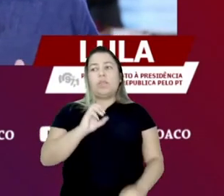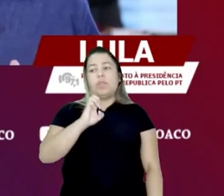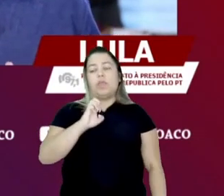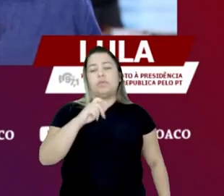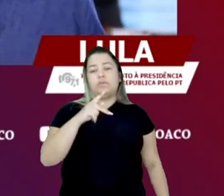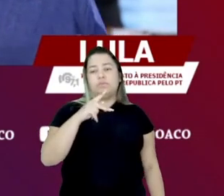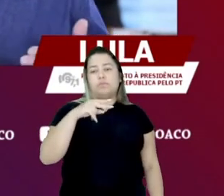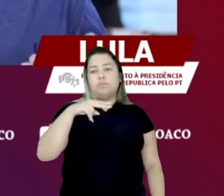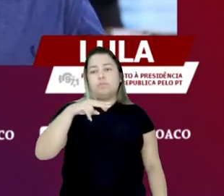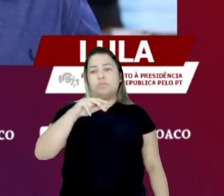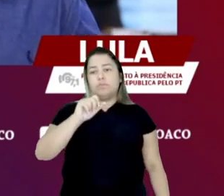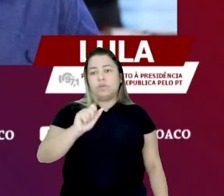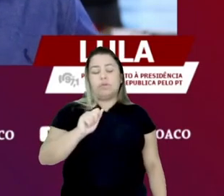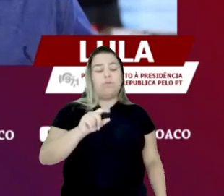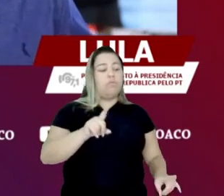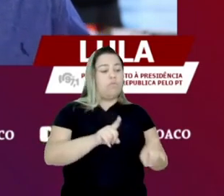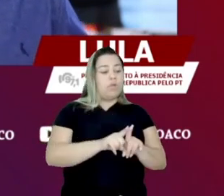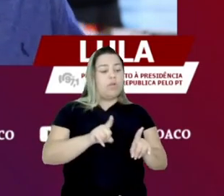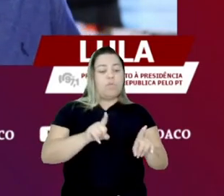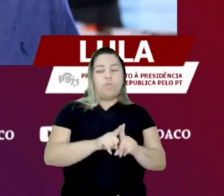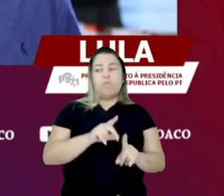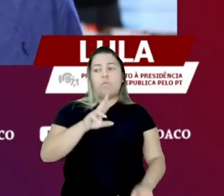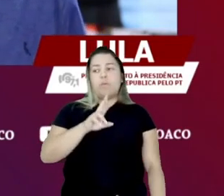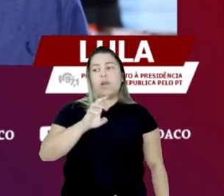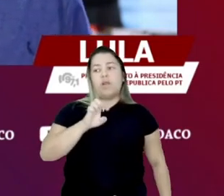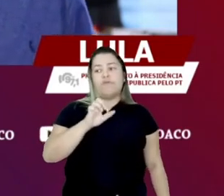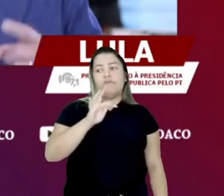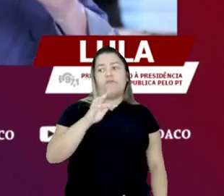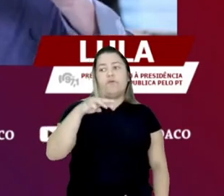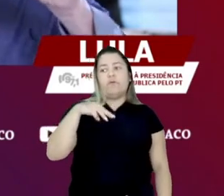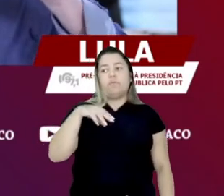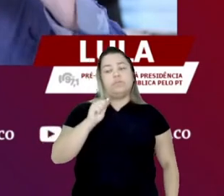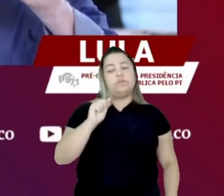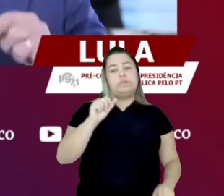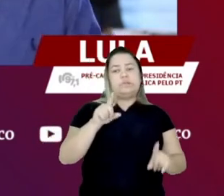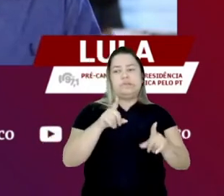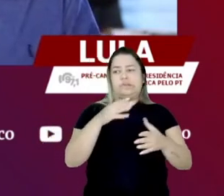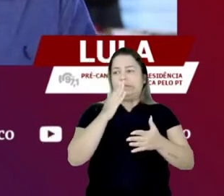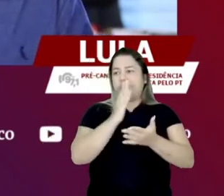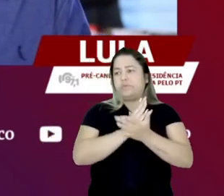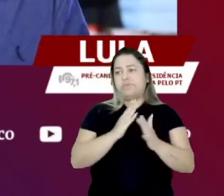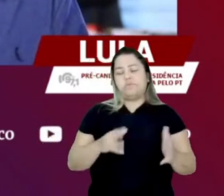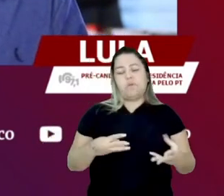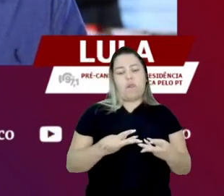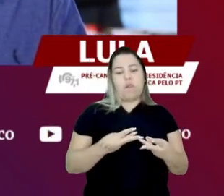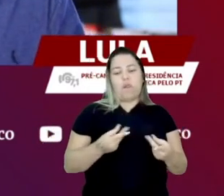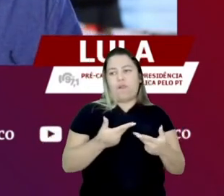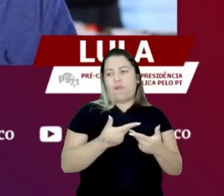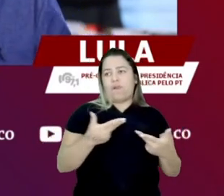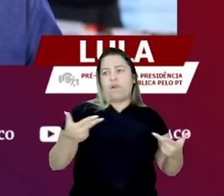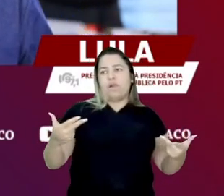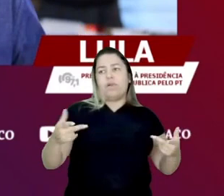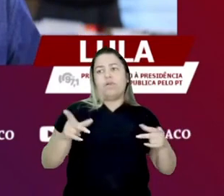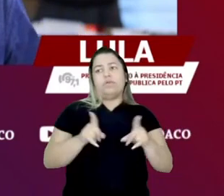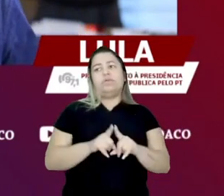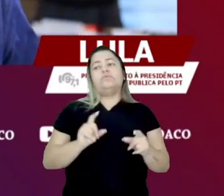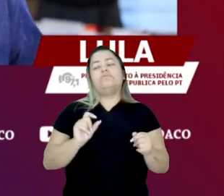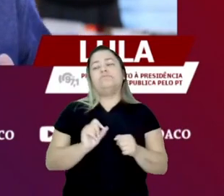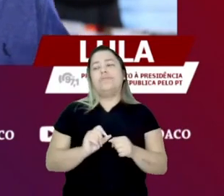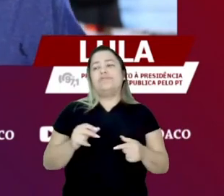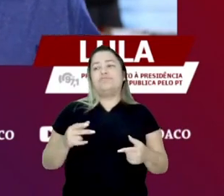coisa, atualizando aquilo que tem que ser atualizado, e foi aprovado por um voto no Congresso Nacional. Então, aqui,